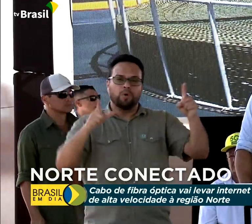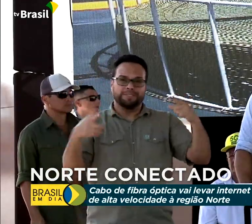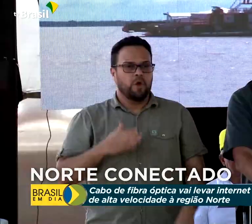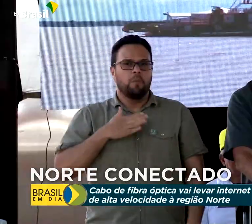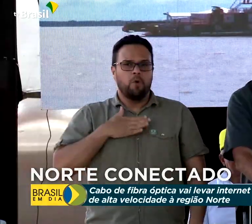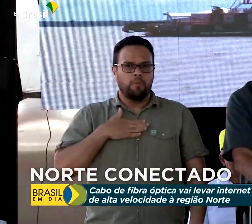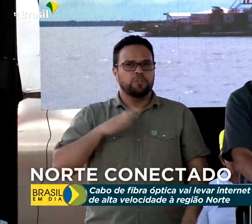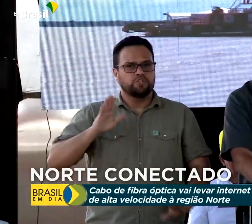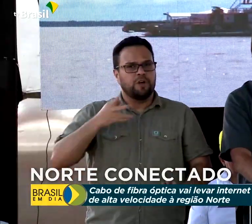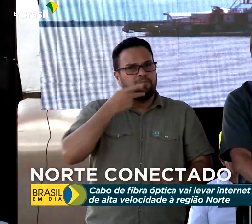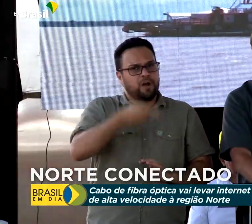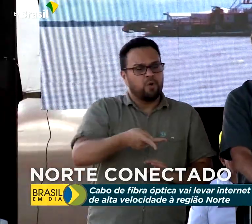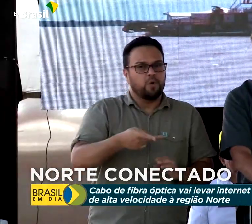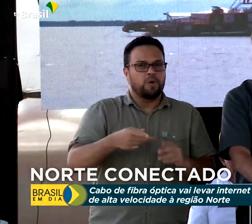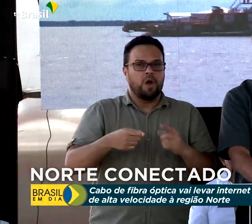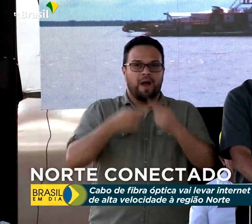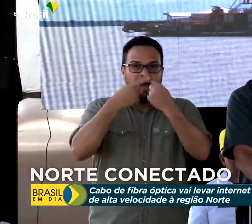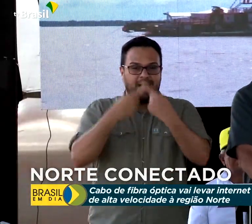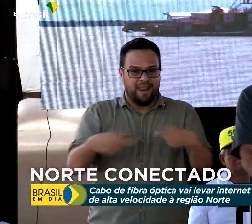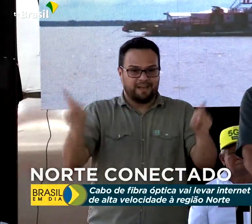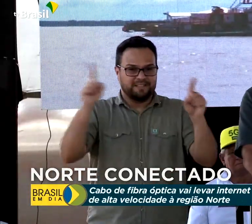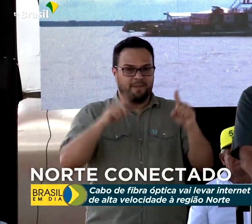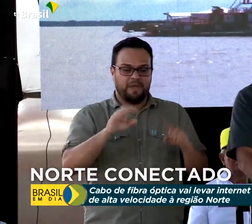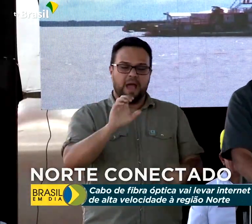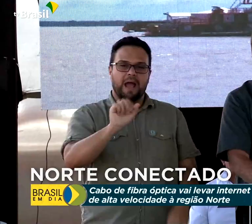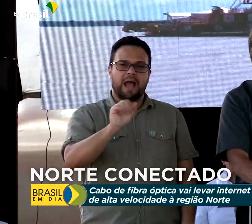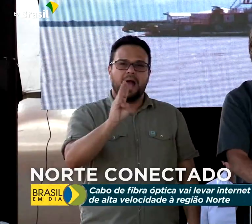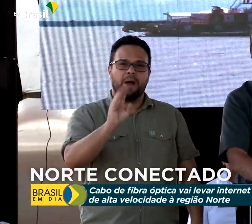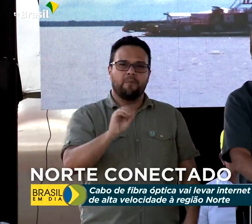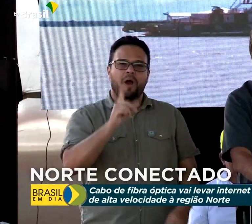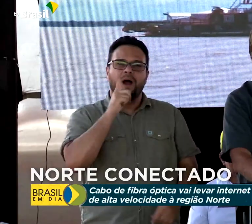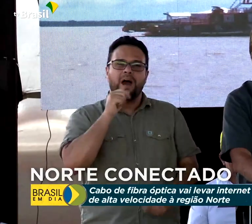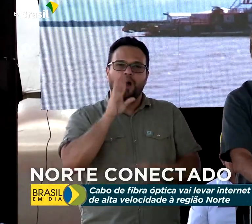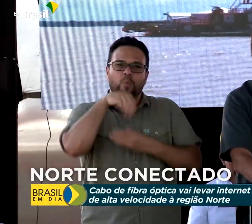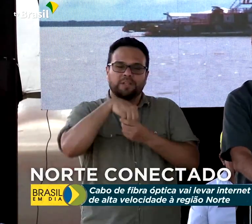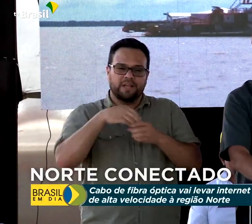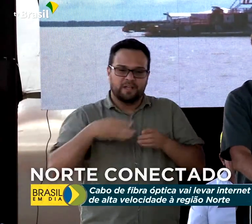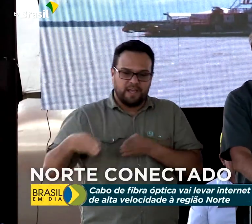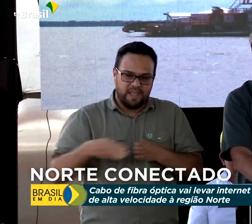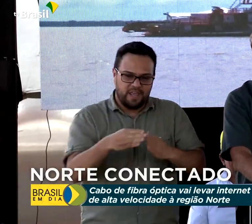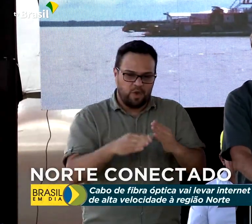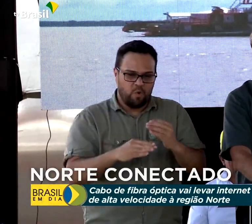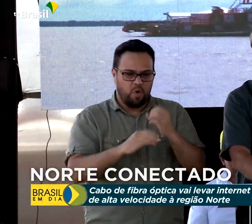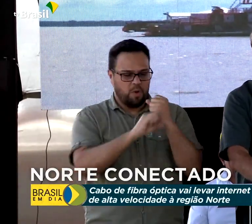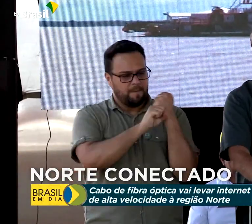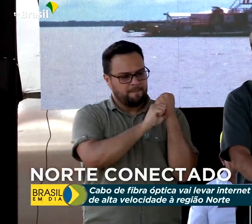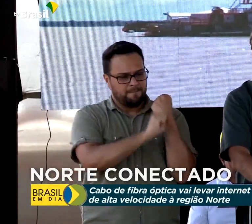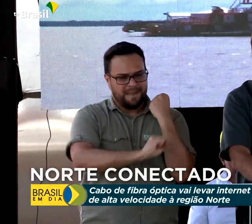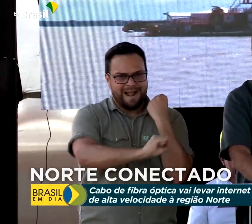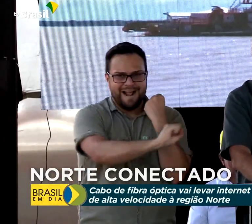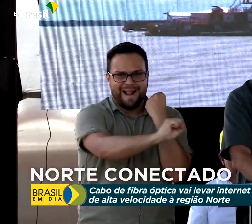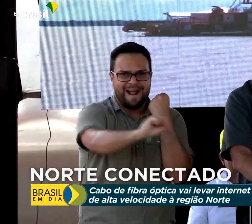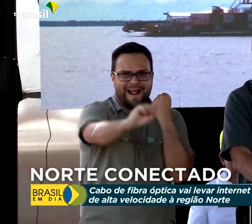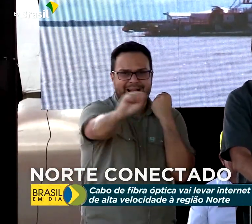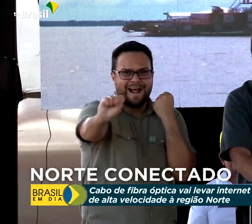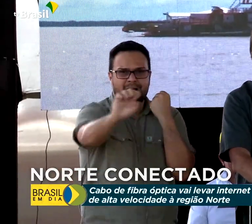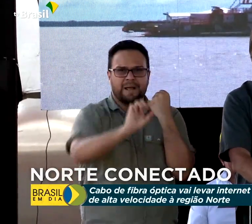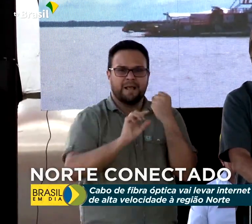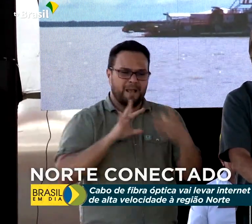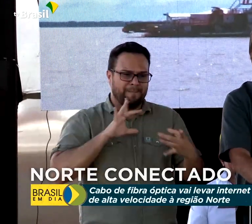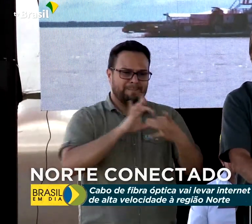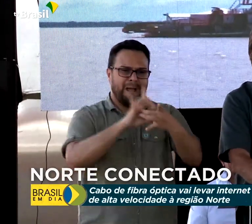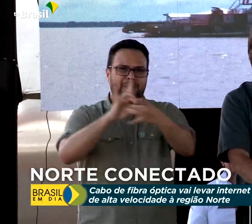internet. O lançamento desse cabo submerso, que vai conectar toda a região norte do Brasil,